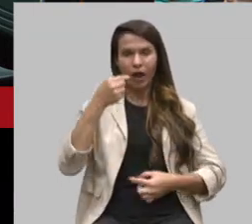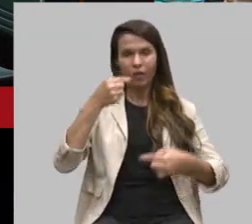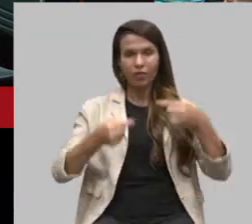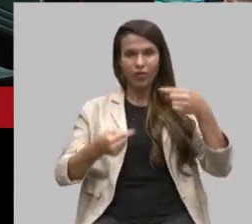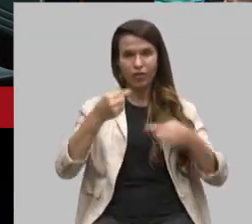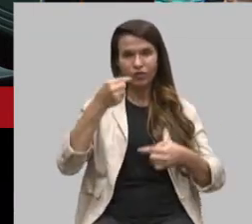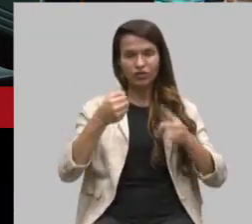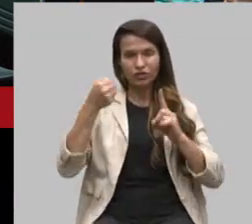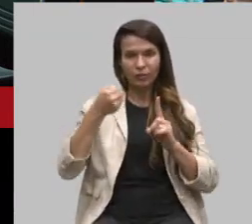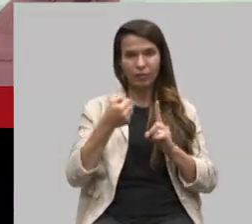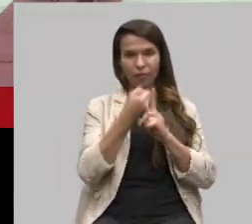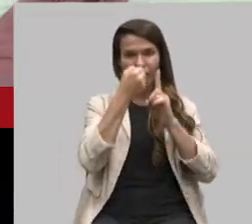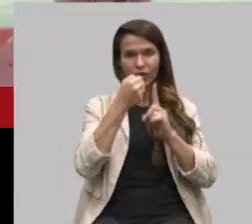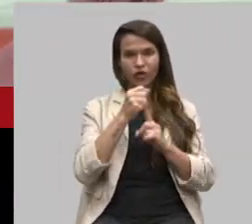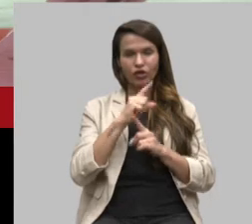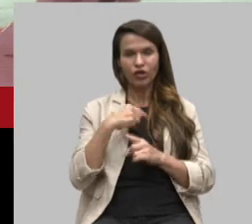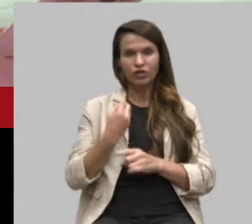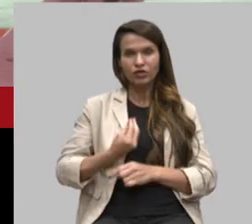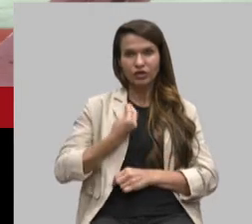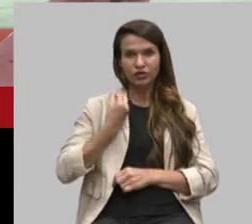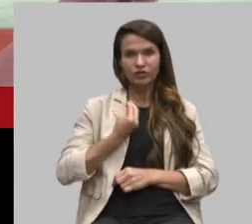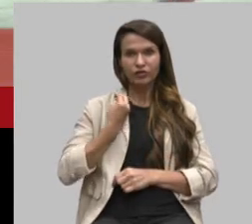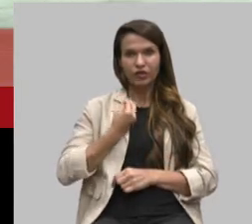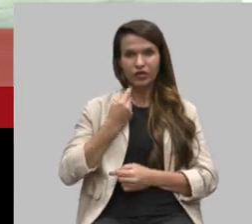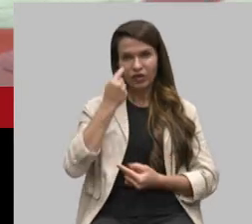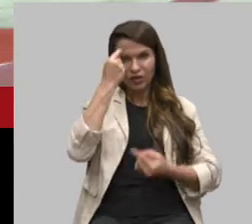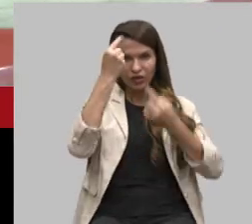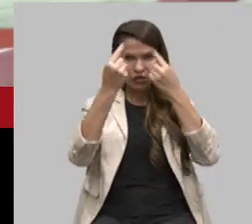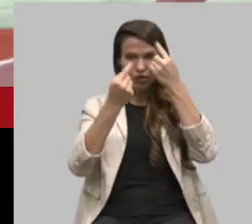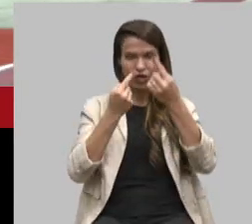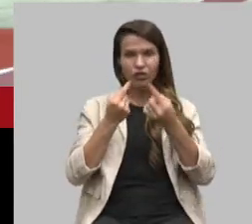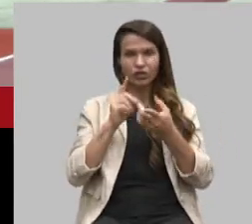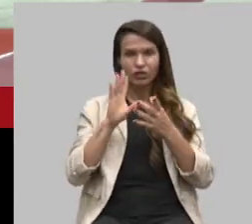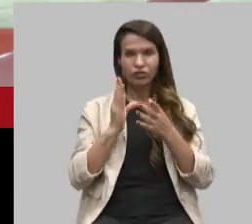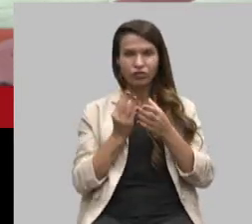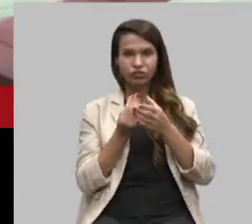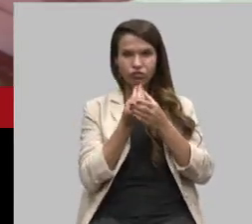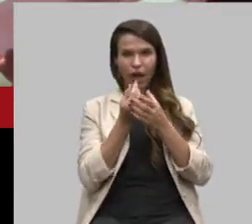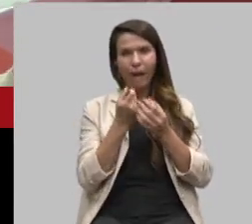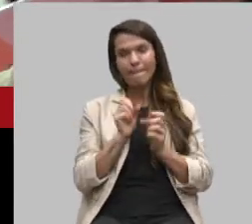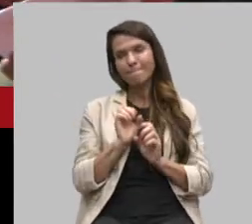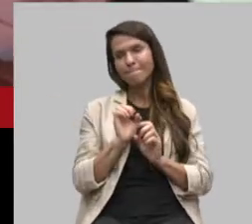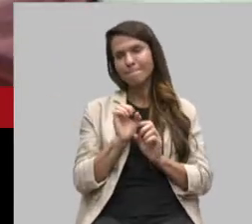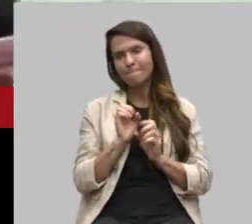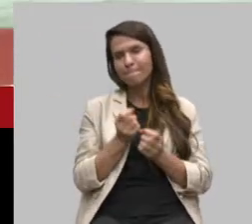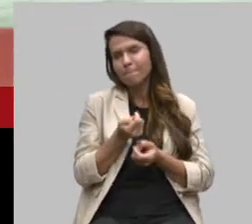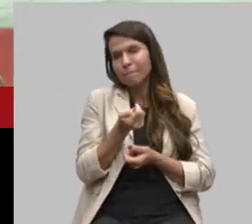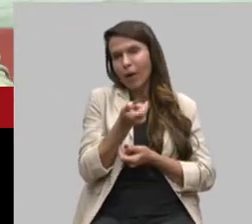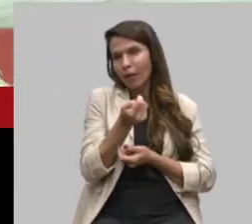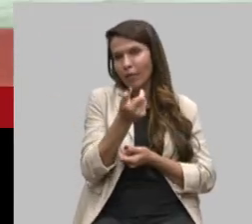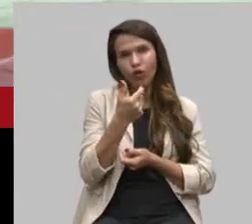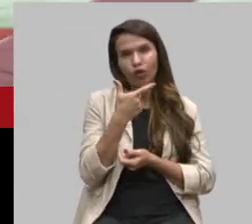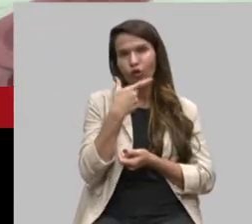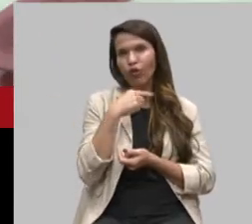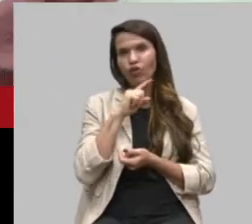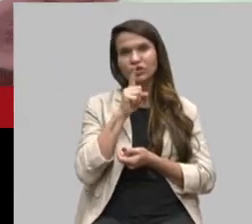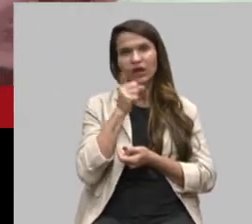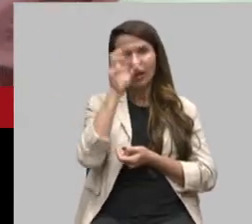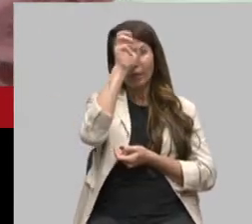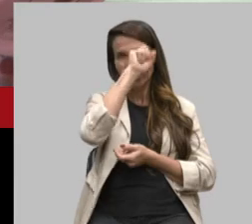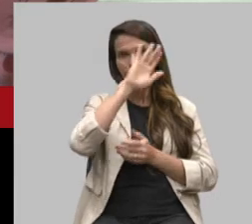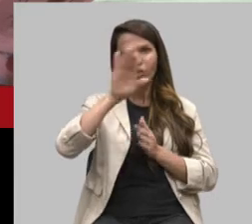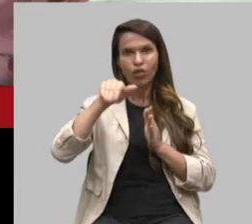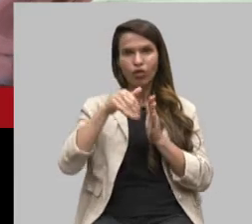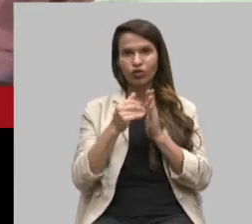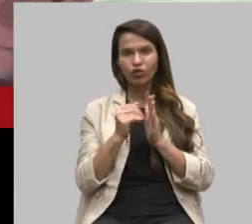impactos em nossas vidas e as ideologias que a compõem é muito pouco você não consegue aprender tudo em um único